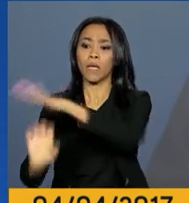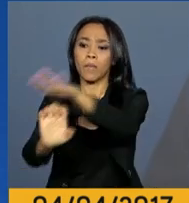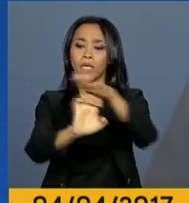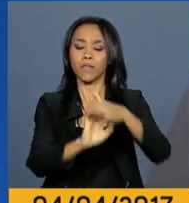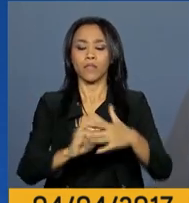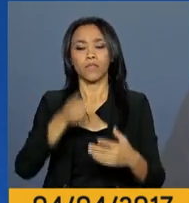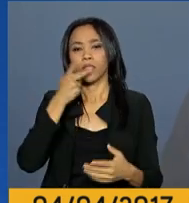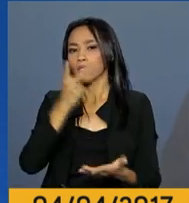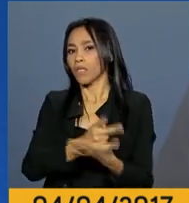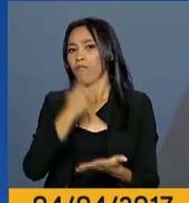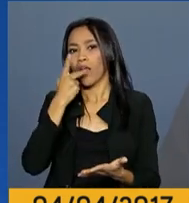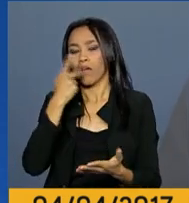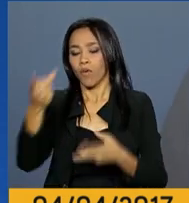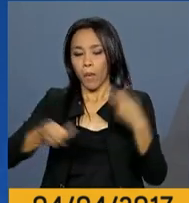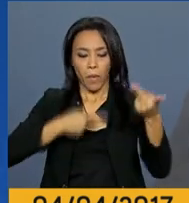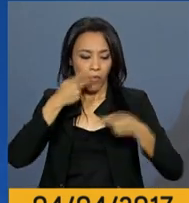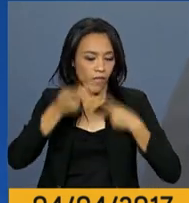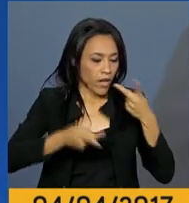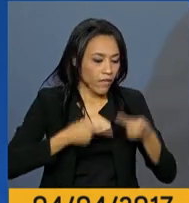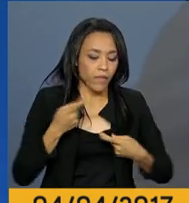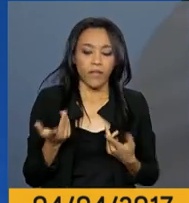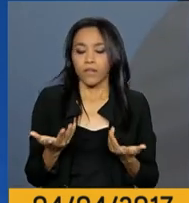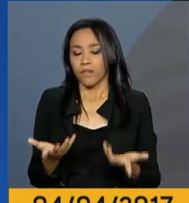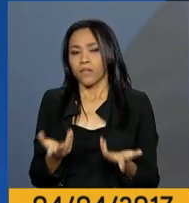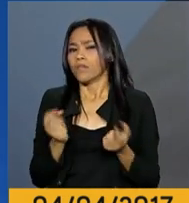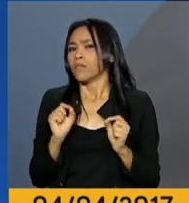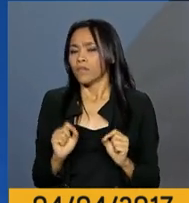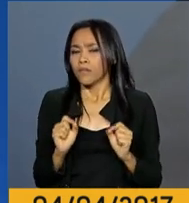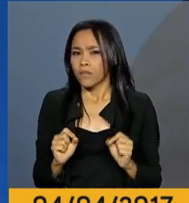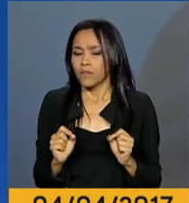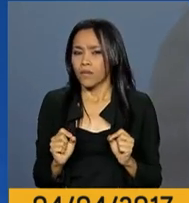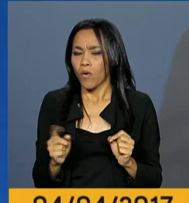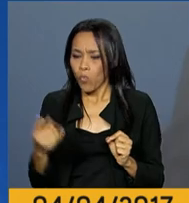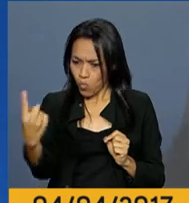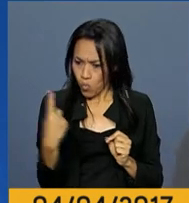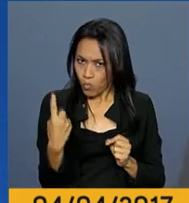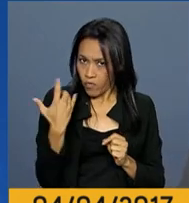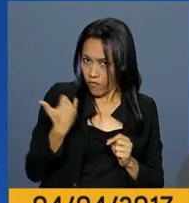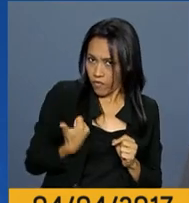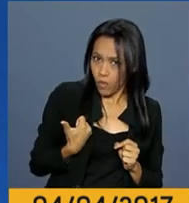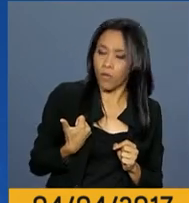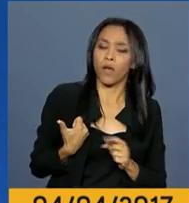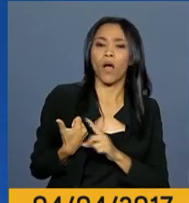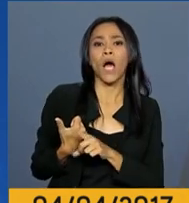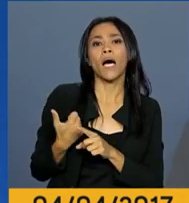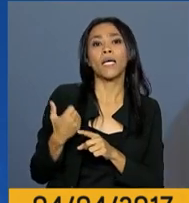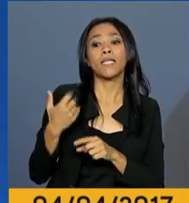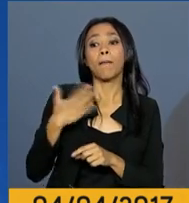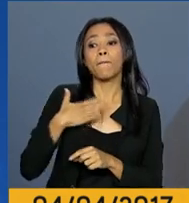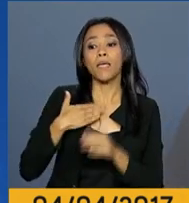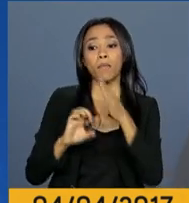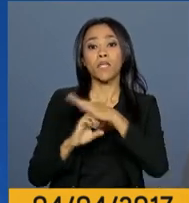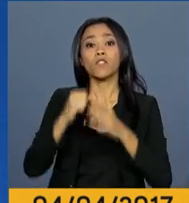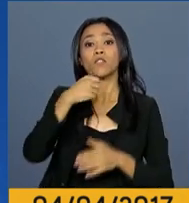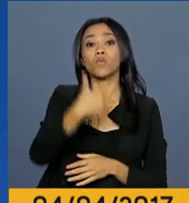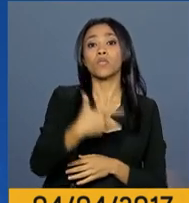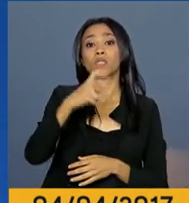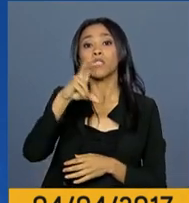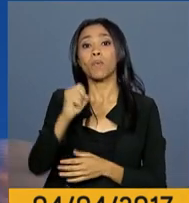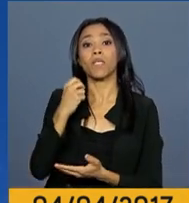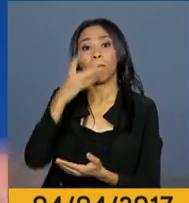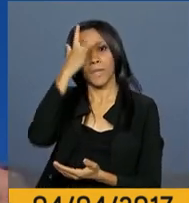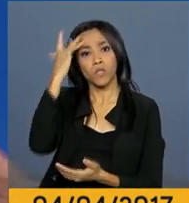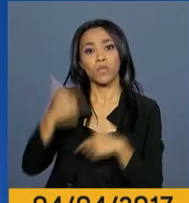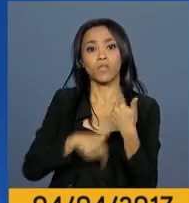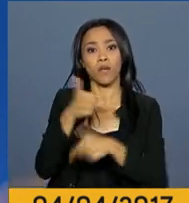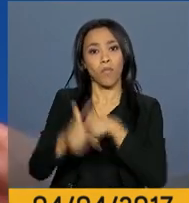me diziam, que tem um corpo. Aliás, me disse: olha, na minha empresa eu tenho 250 pessoas só